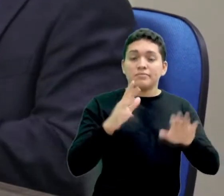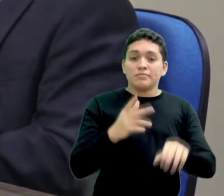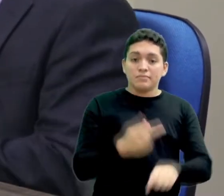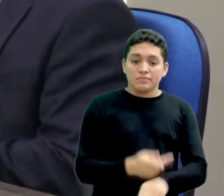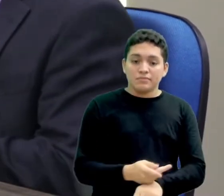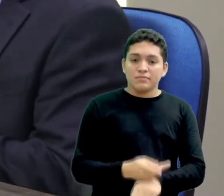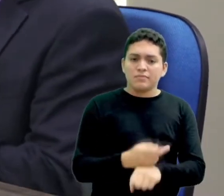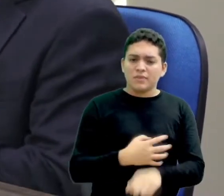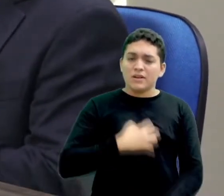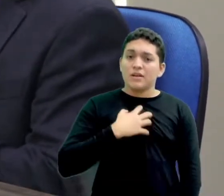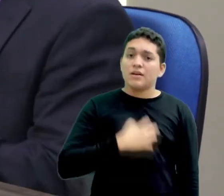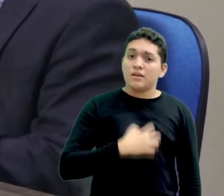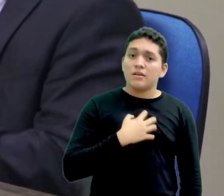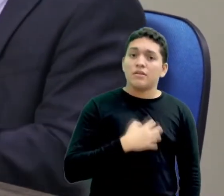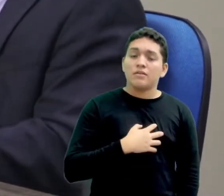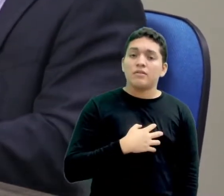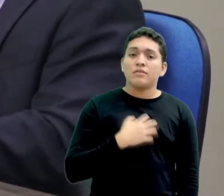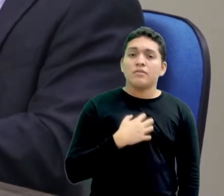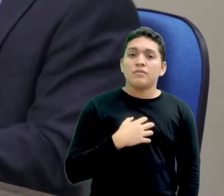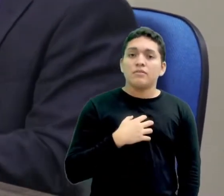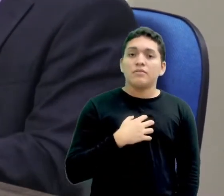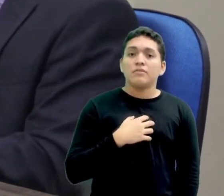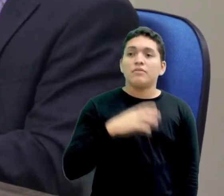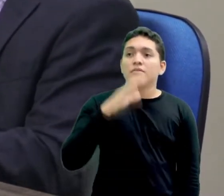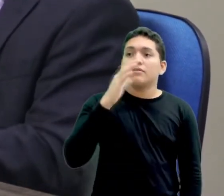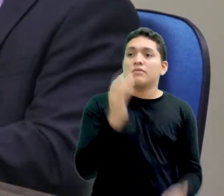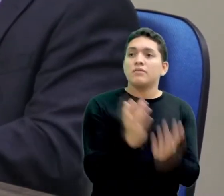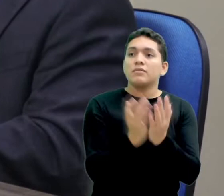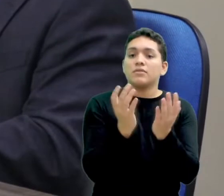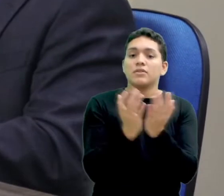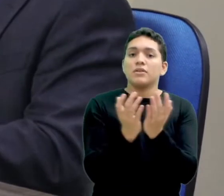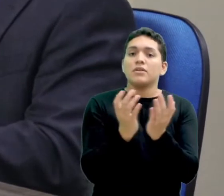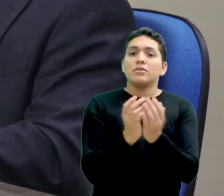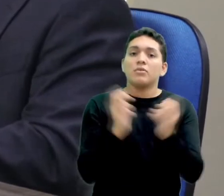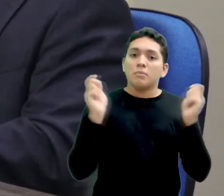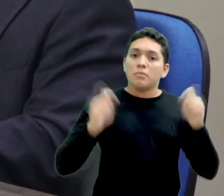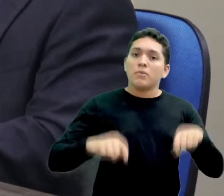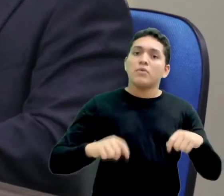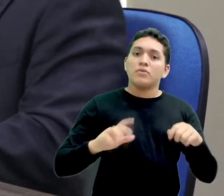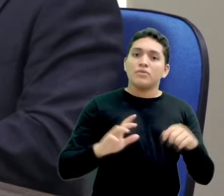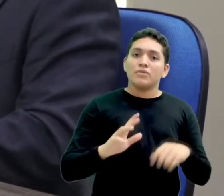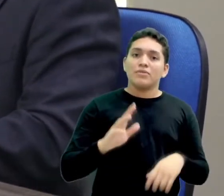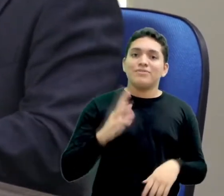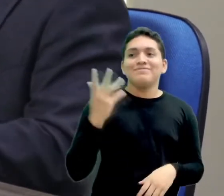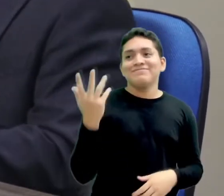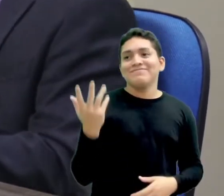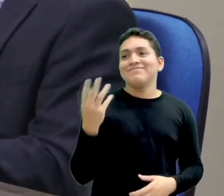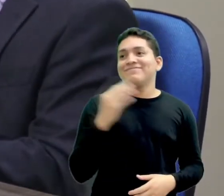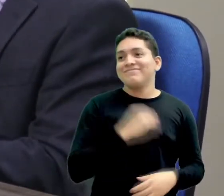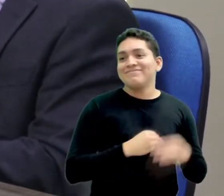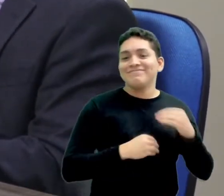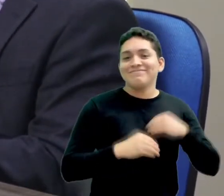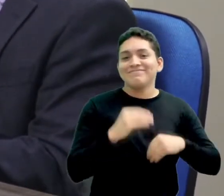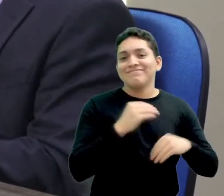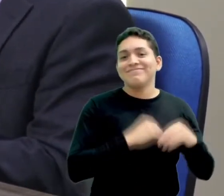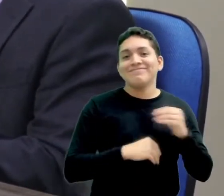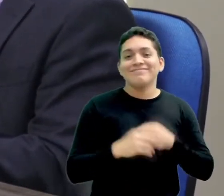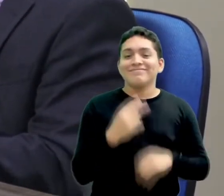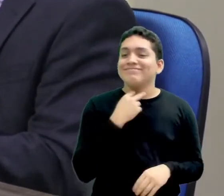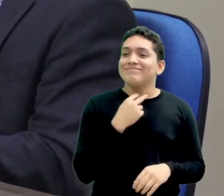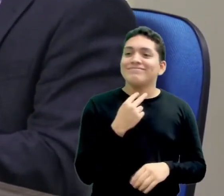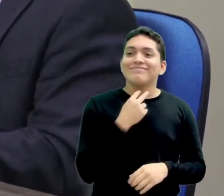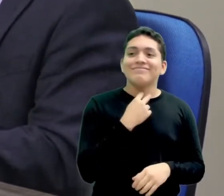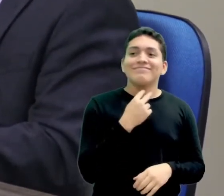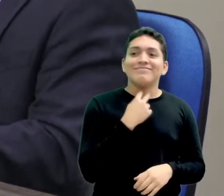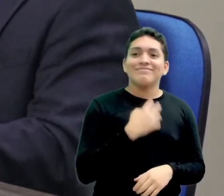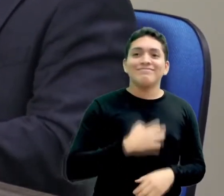Ele, o irar-se para o crente pode ser que aconteça. O que não pode, diante do pecado, o que não pode acontecer?